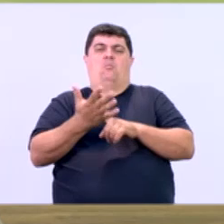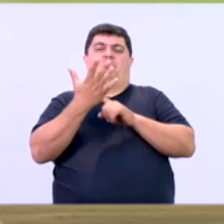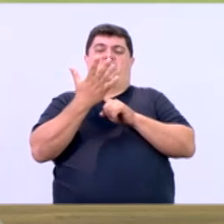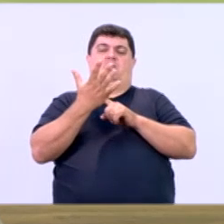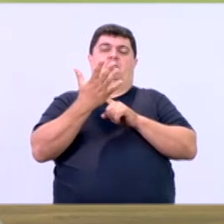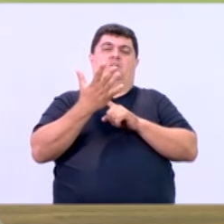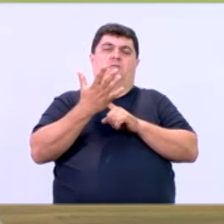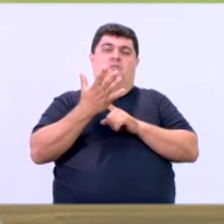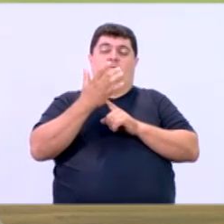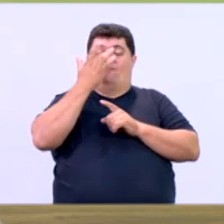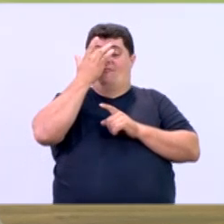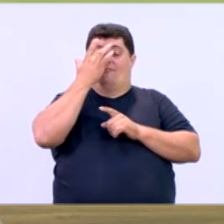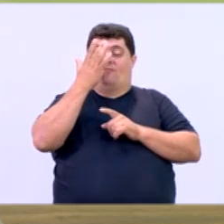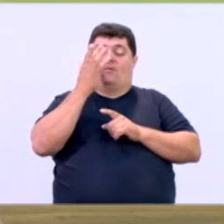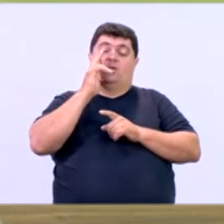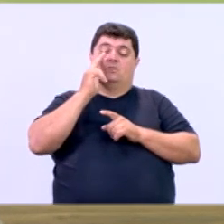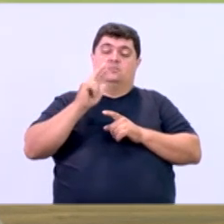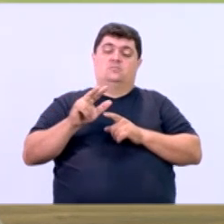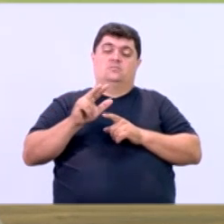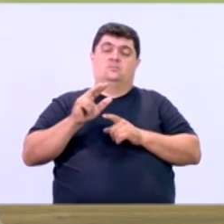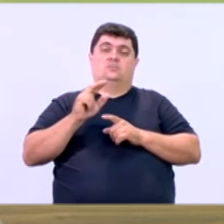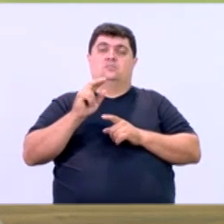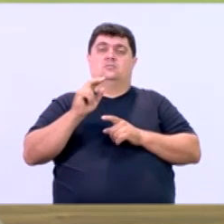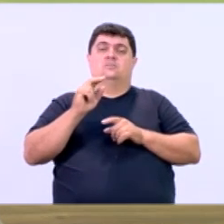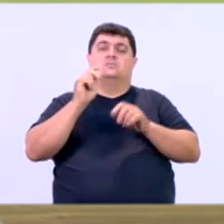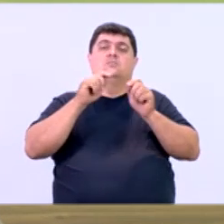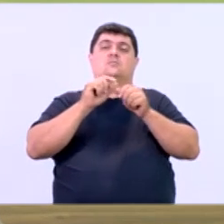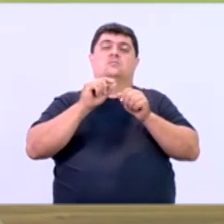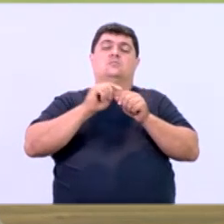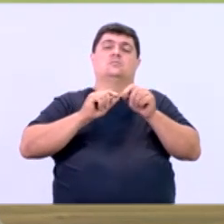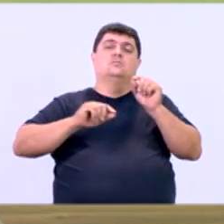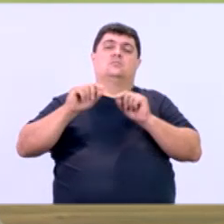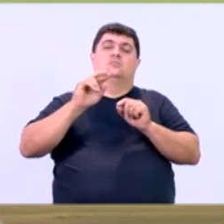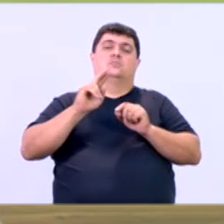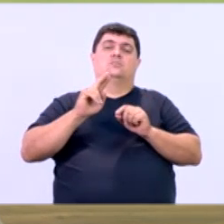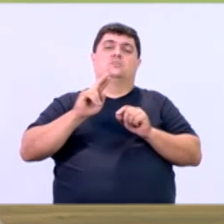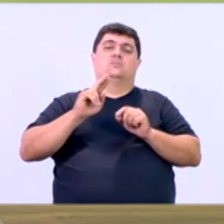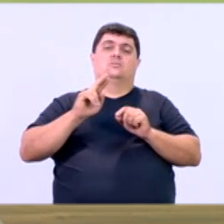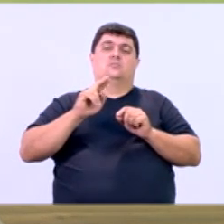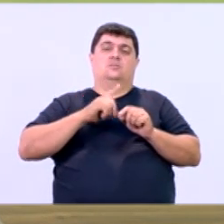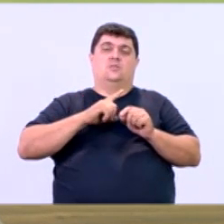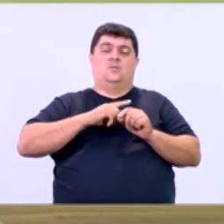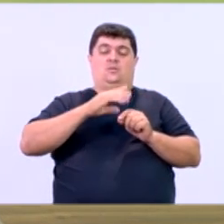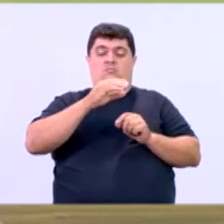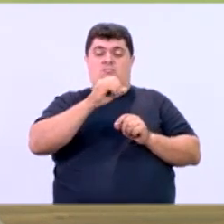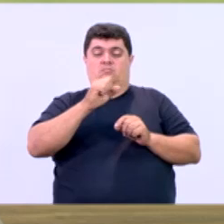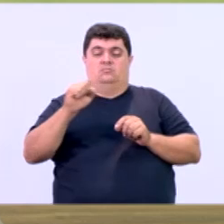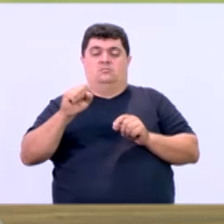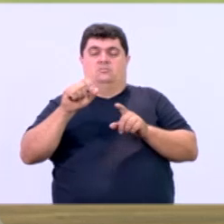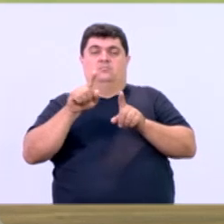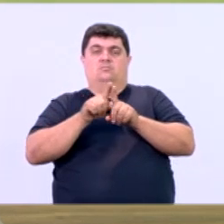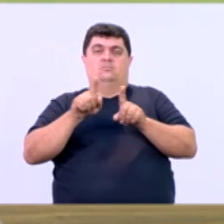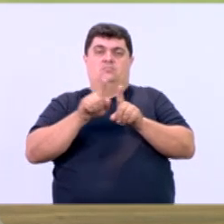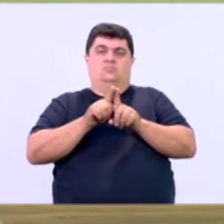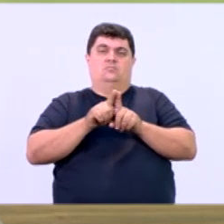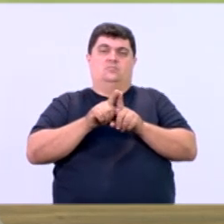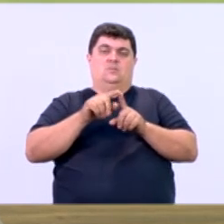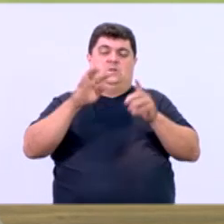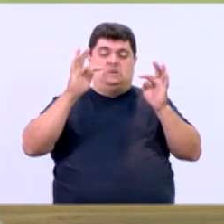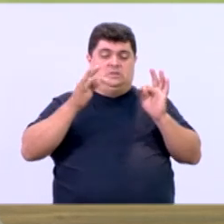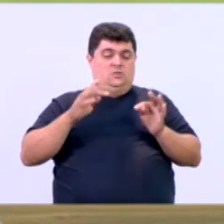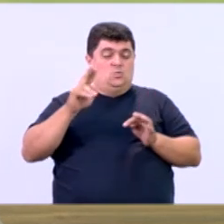acessível, tá, para as pessoas, nós fazemos uso das chamadas folhas de estilo, nós fazemos uso da